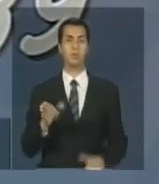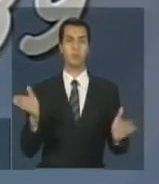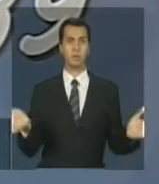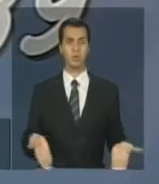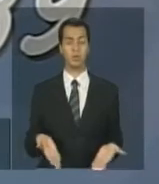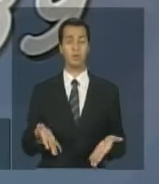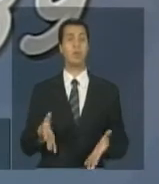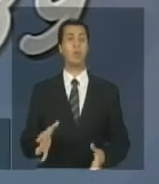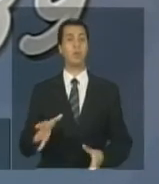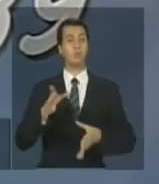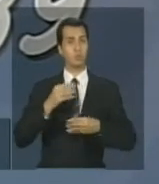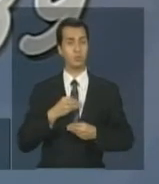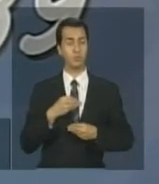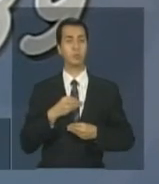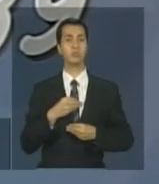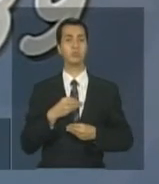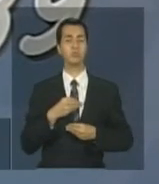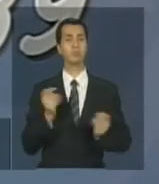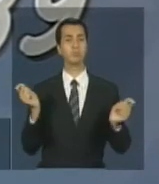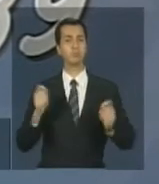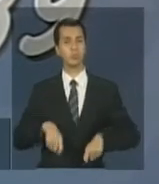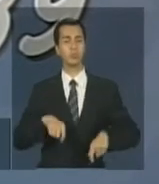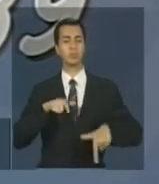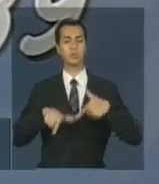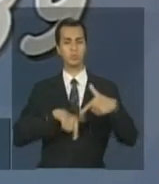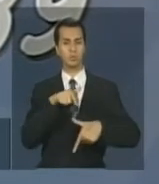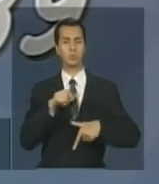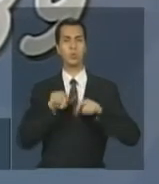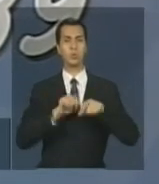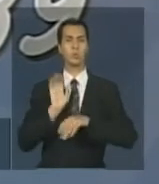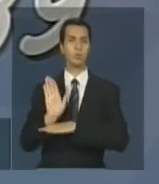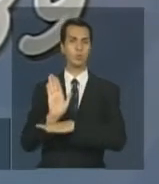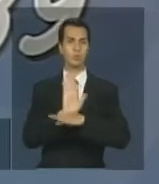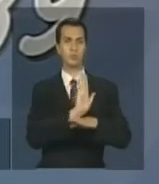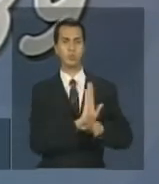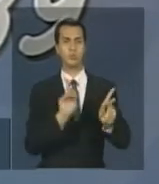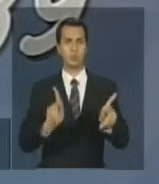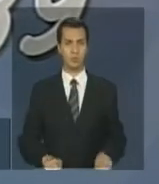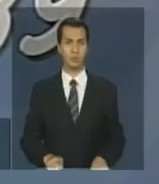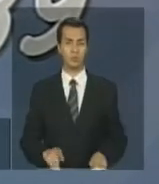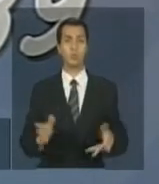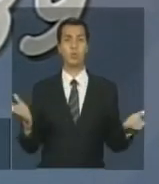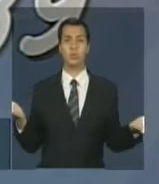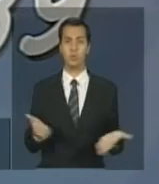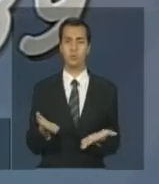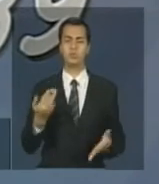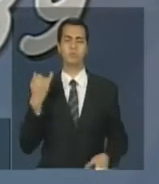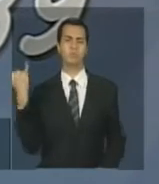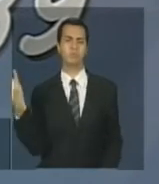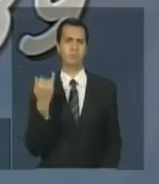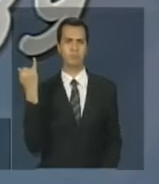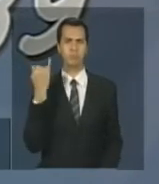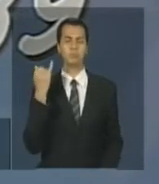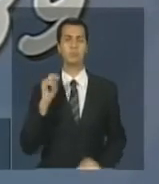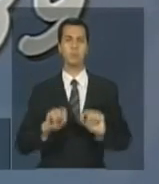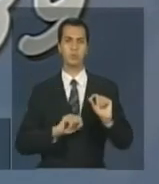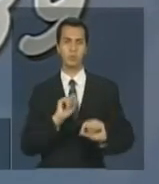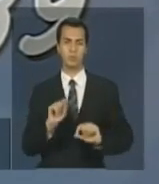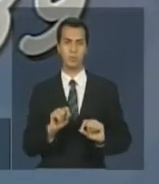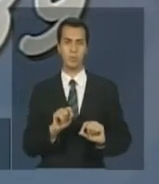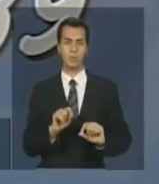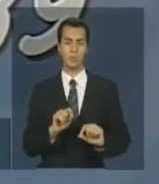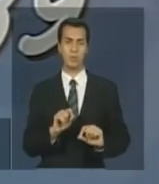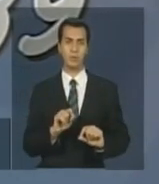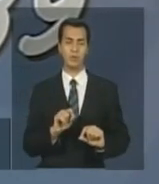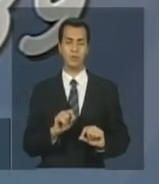e fazer o seu compromisso a sua missão de função pública hoje mostra um momento impar é um momento em que